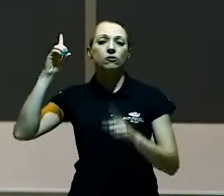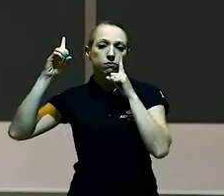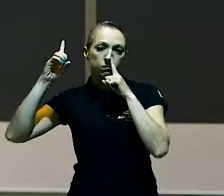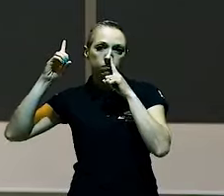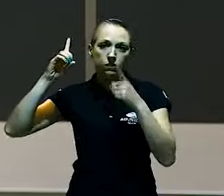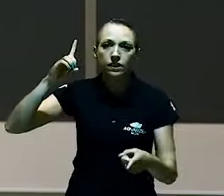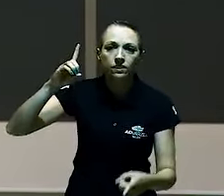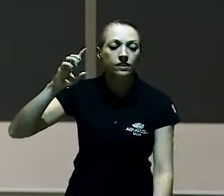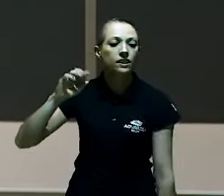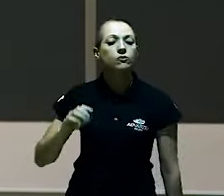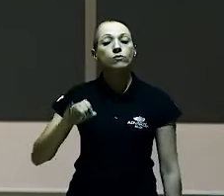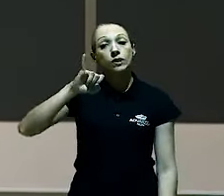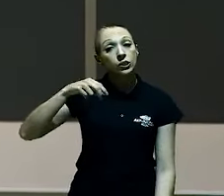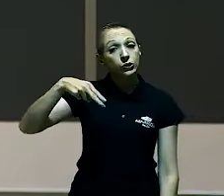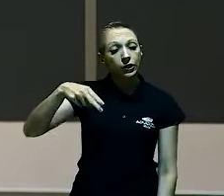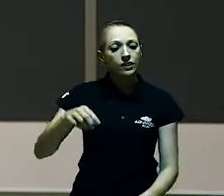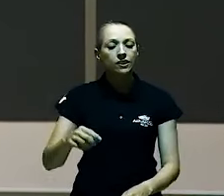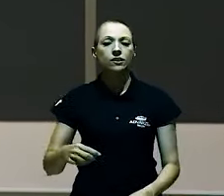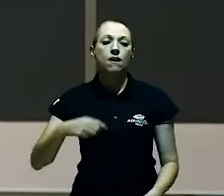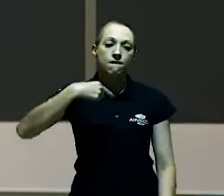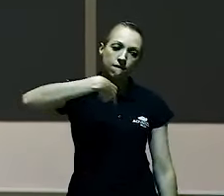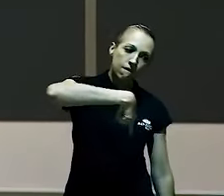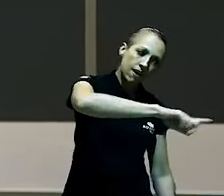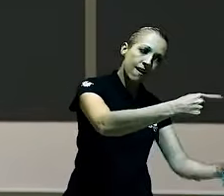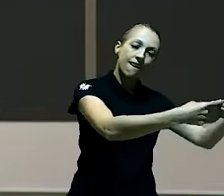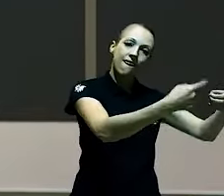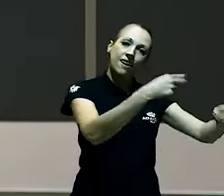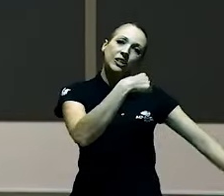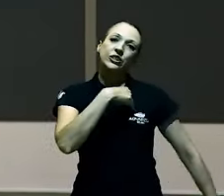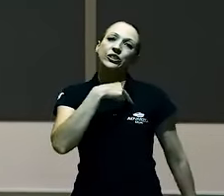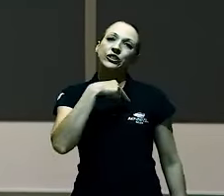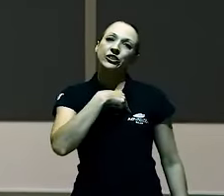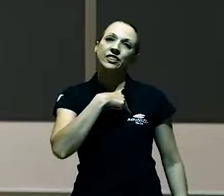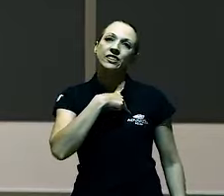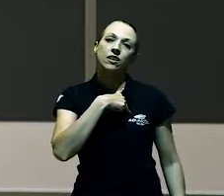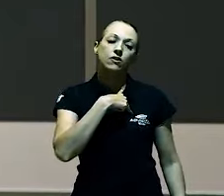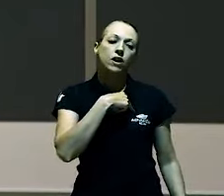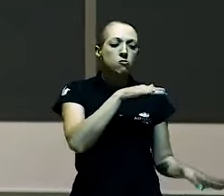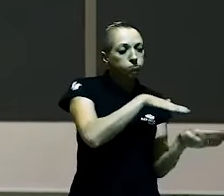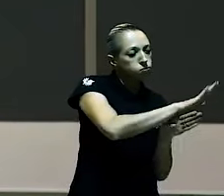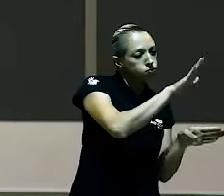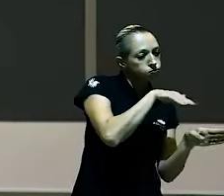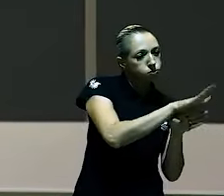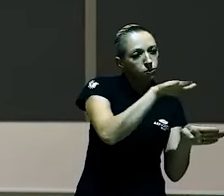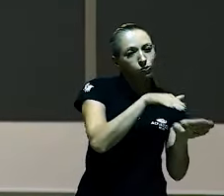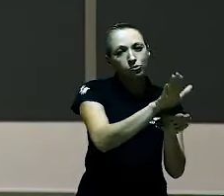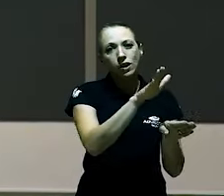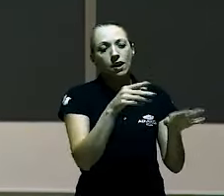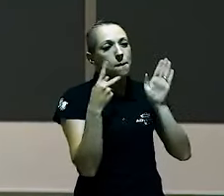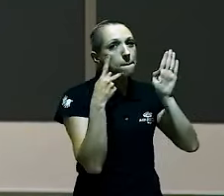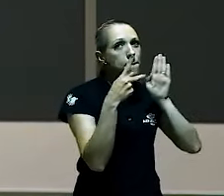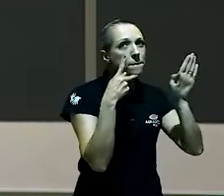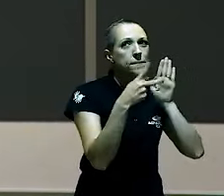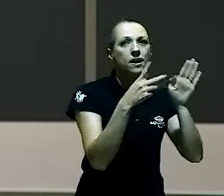Jonas: vai à cidade de Nínive. Aleluia! E se apresenta nessa história o terceiro elemento da narrativa. O